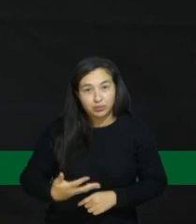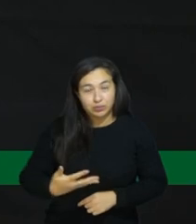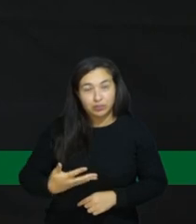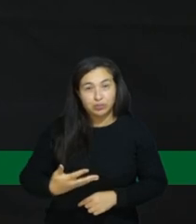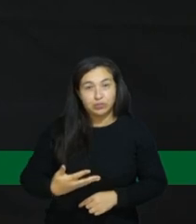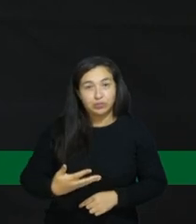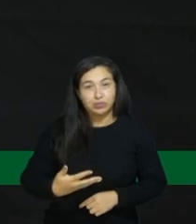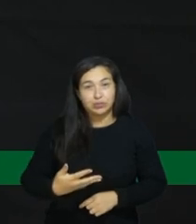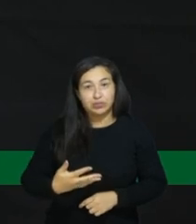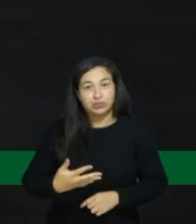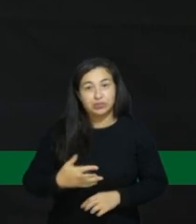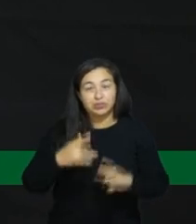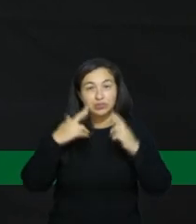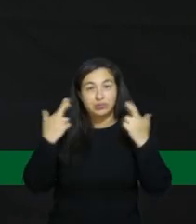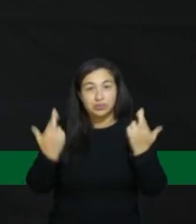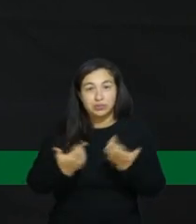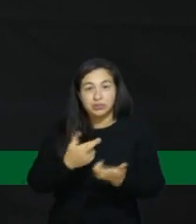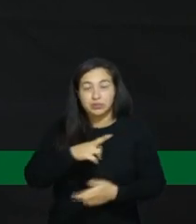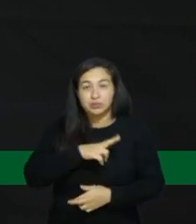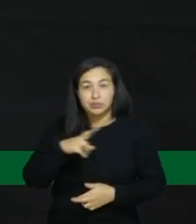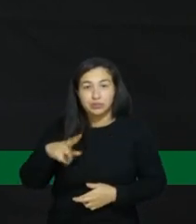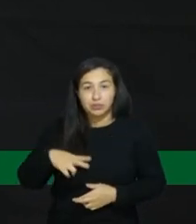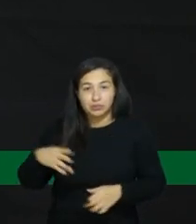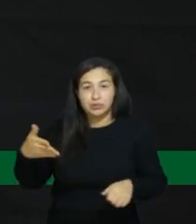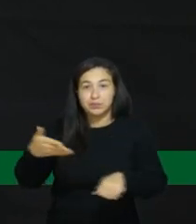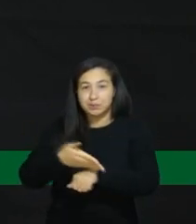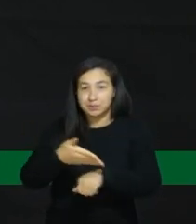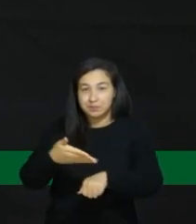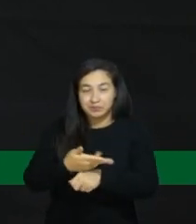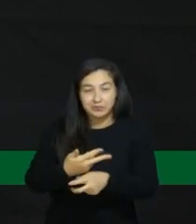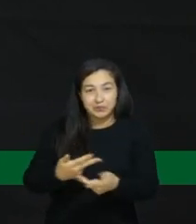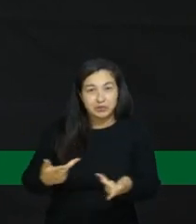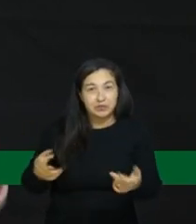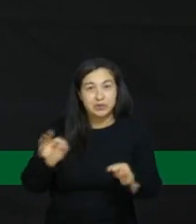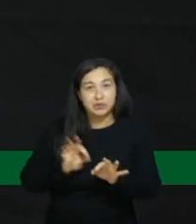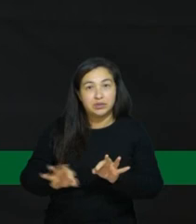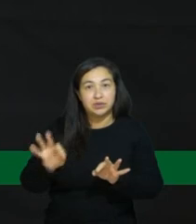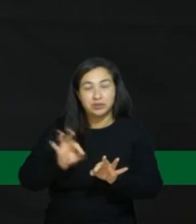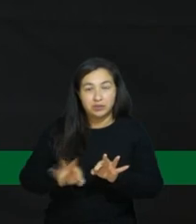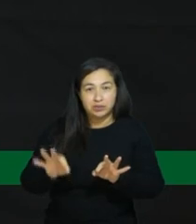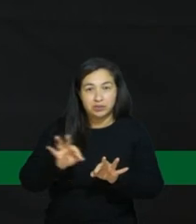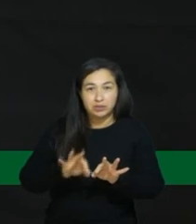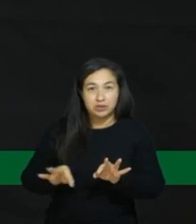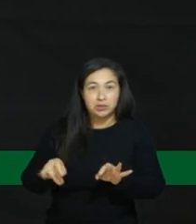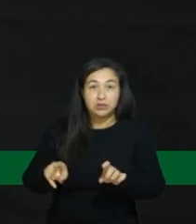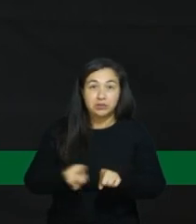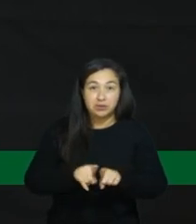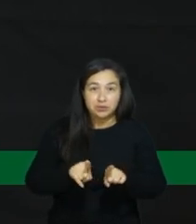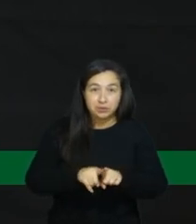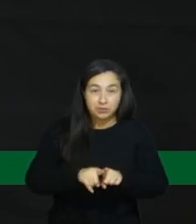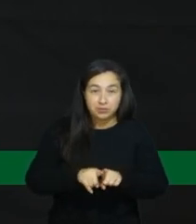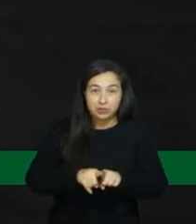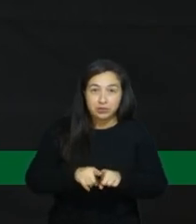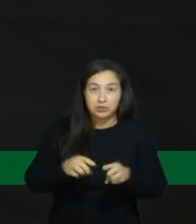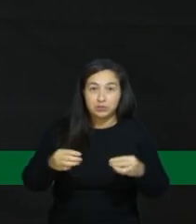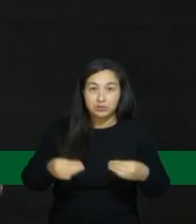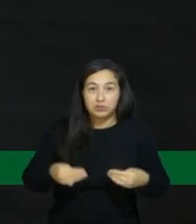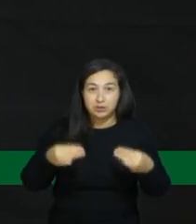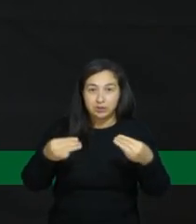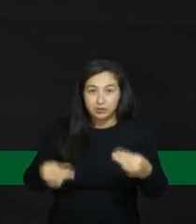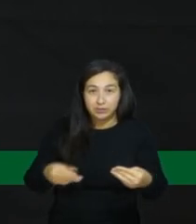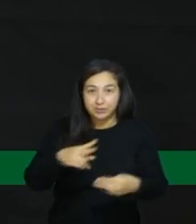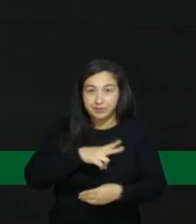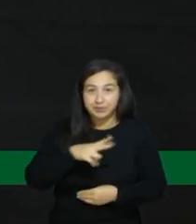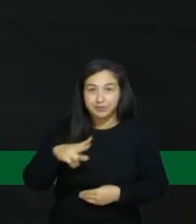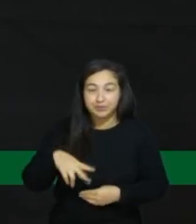audiência pública que teve a participação de várias entidades, entre elas o próprio Ministério Público